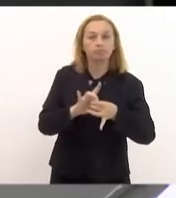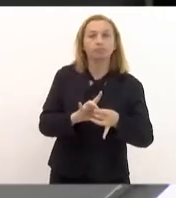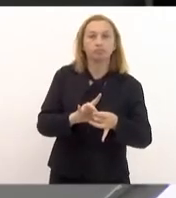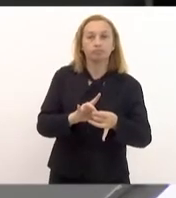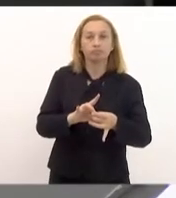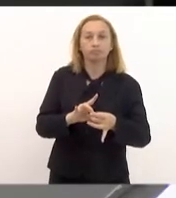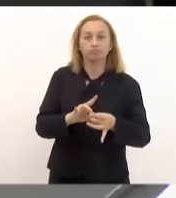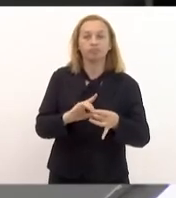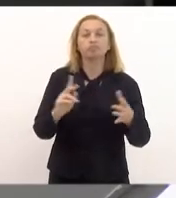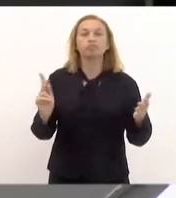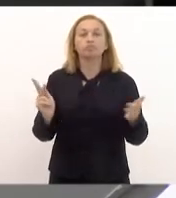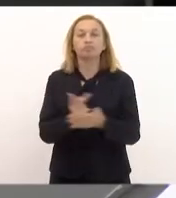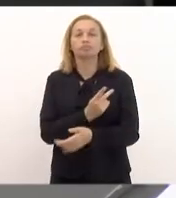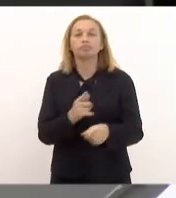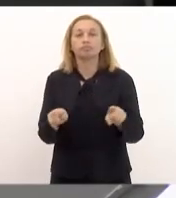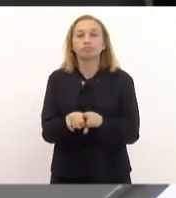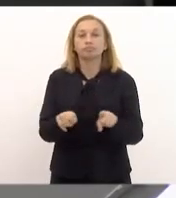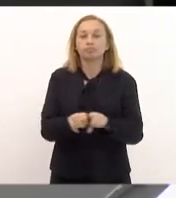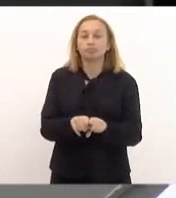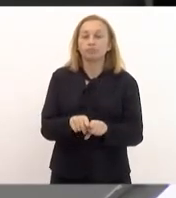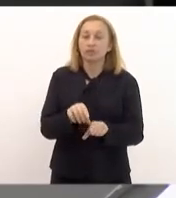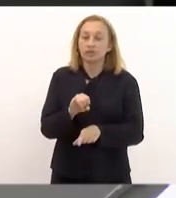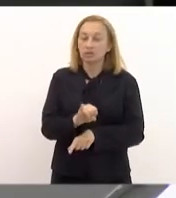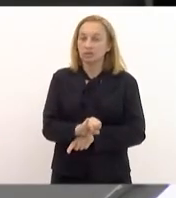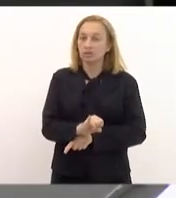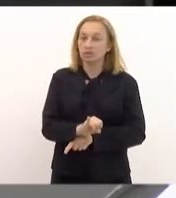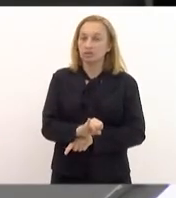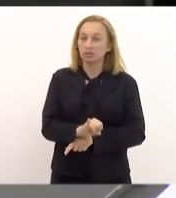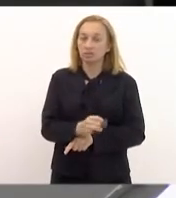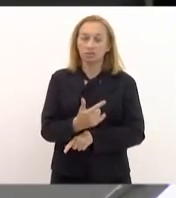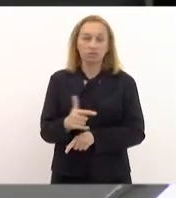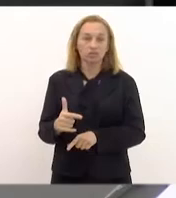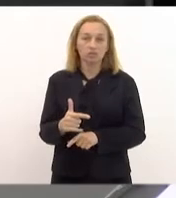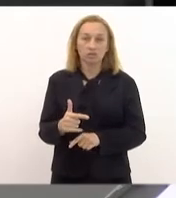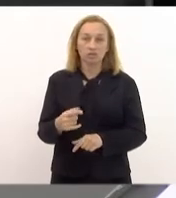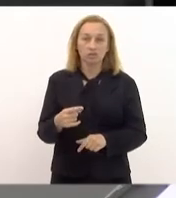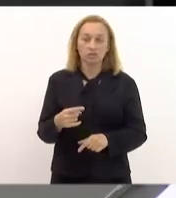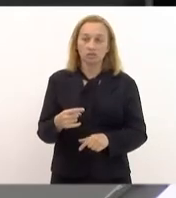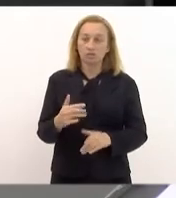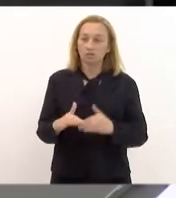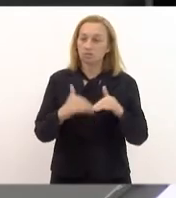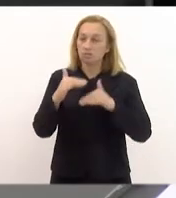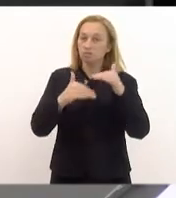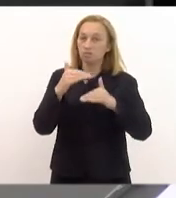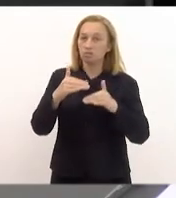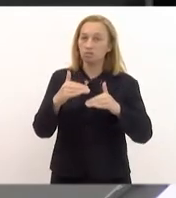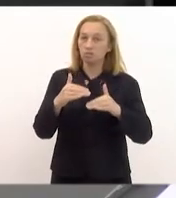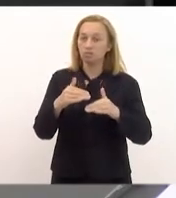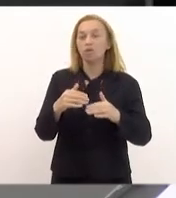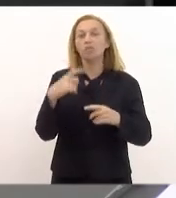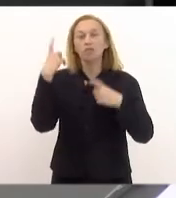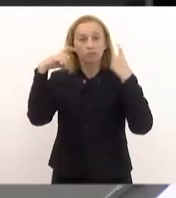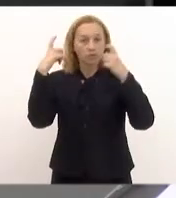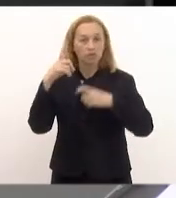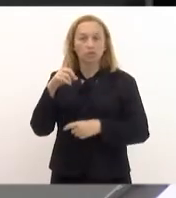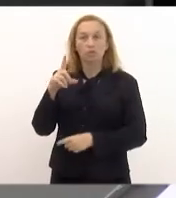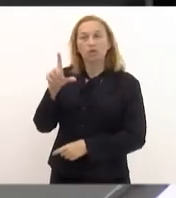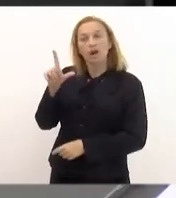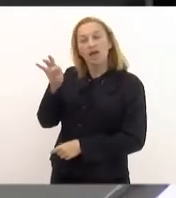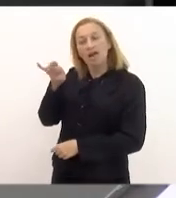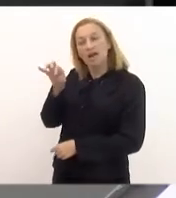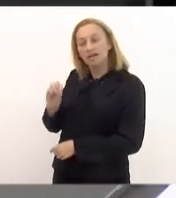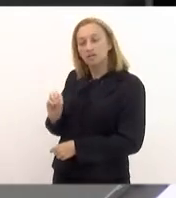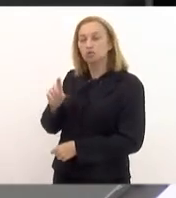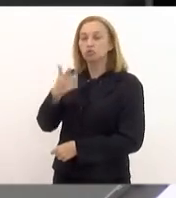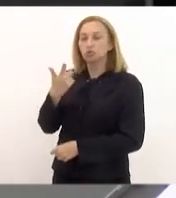estar acontecendo também, senão não vamos ter sucesso com isso, né? A preocupação do Leandro, que, mais uma